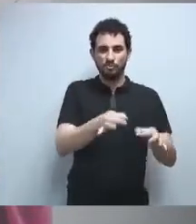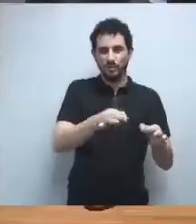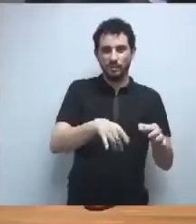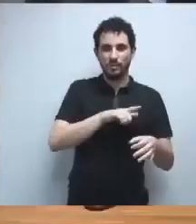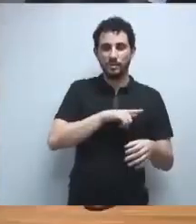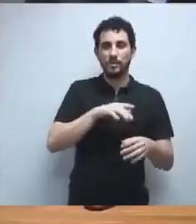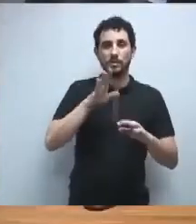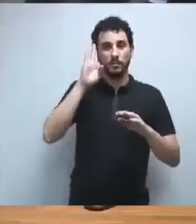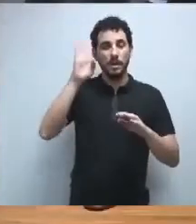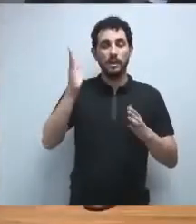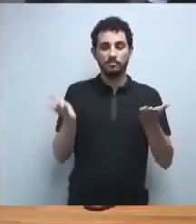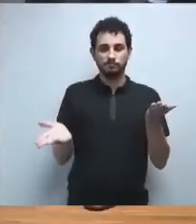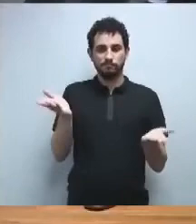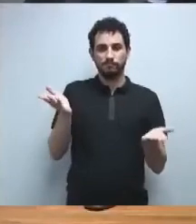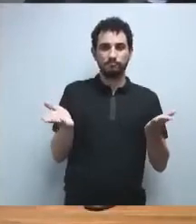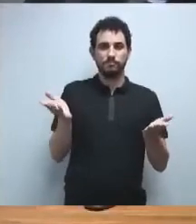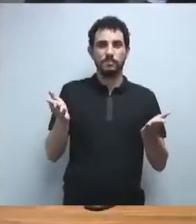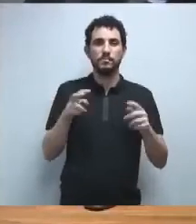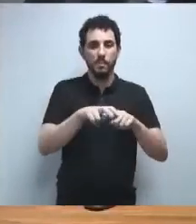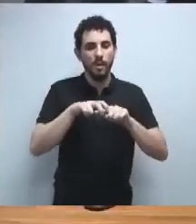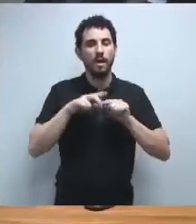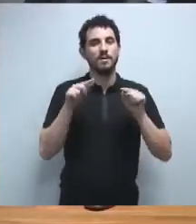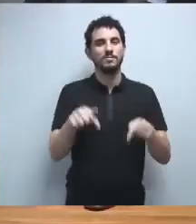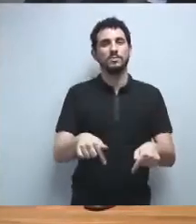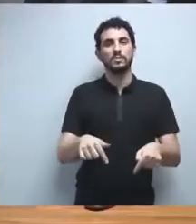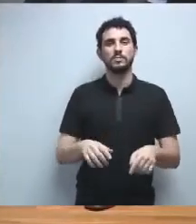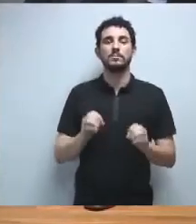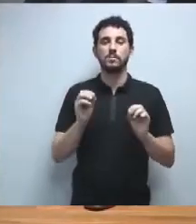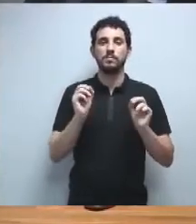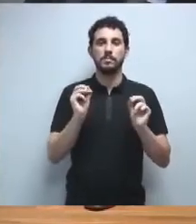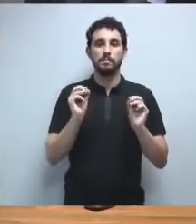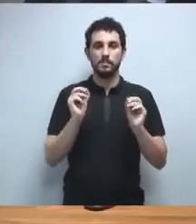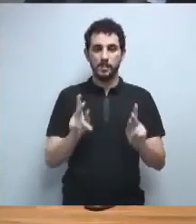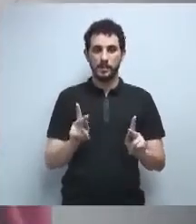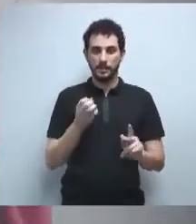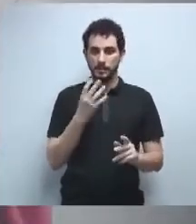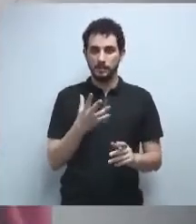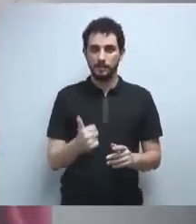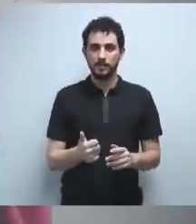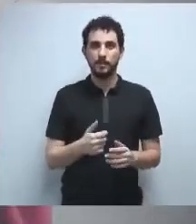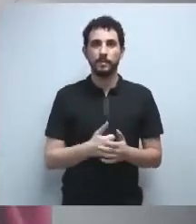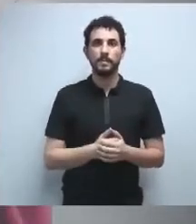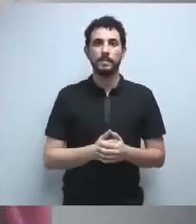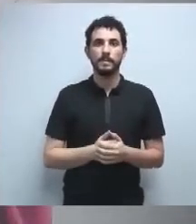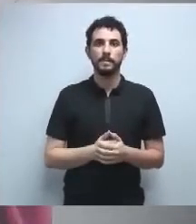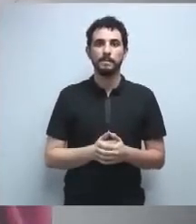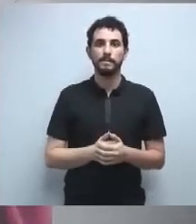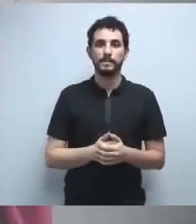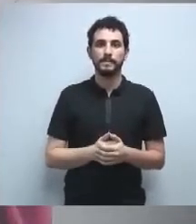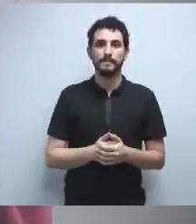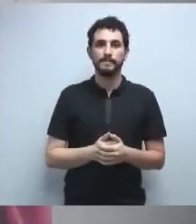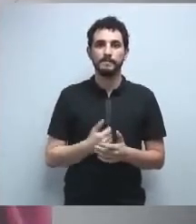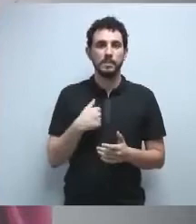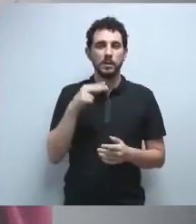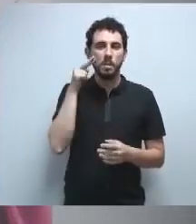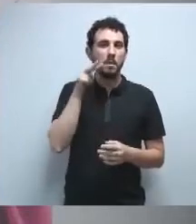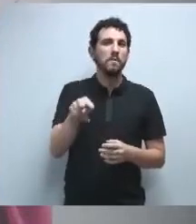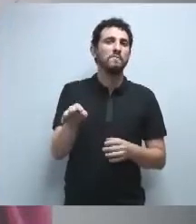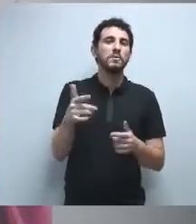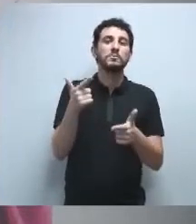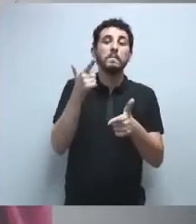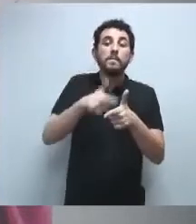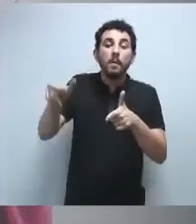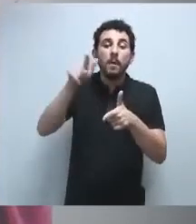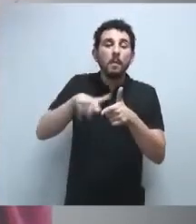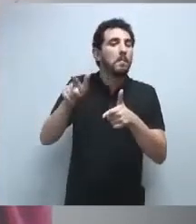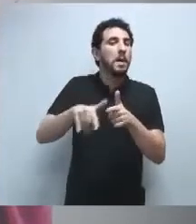surgiu por causa disso muito bem eu não vejo algo problema